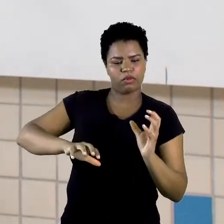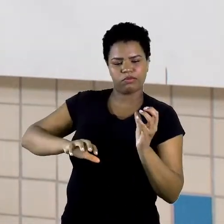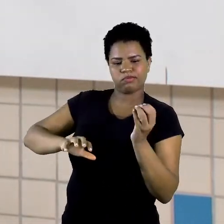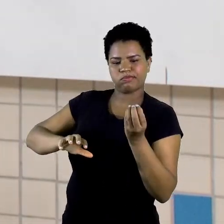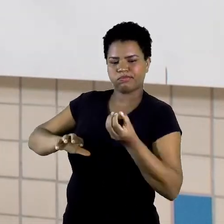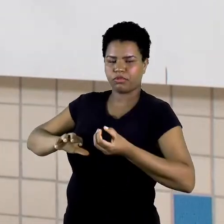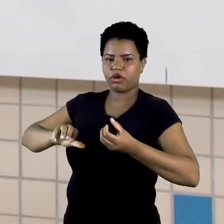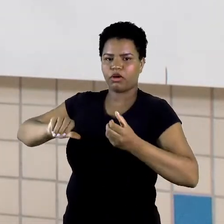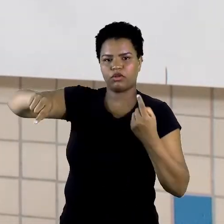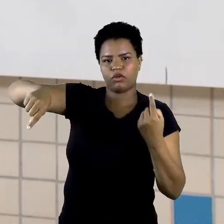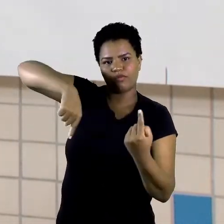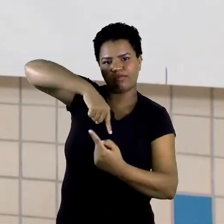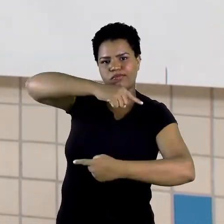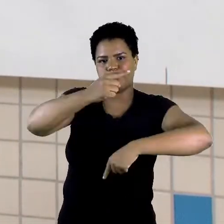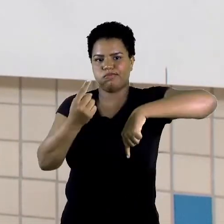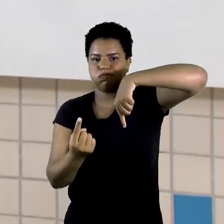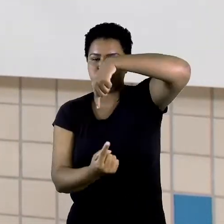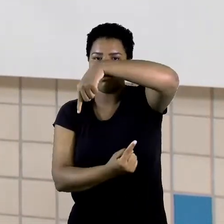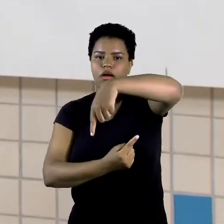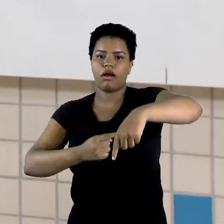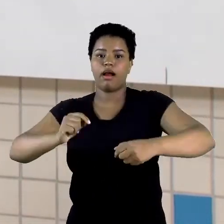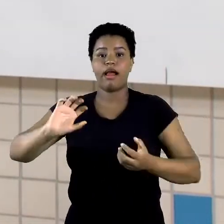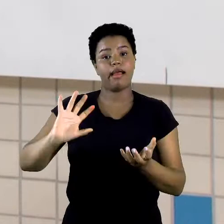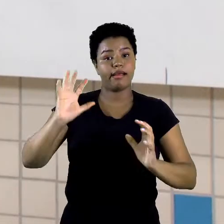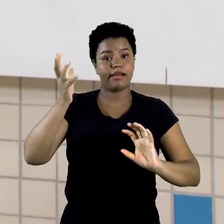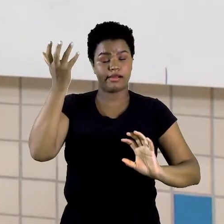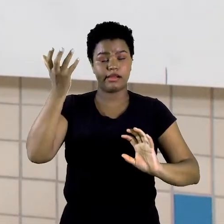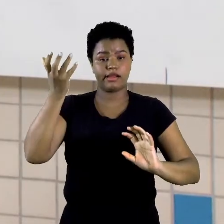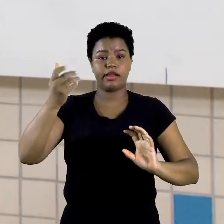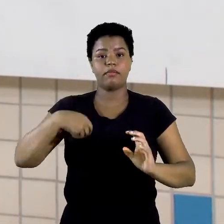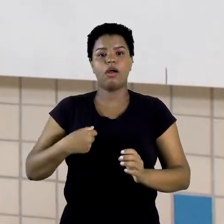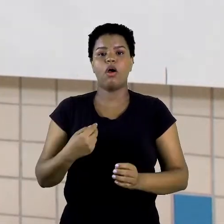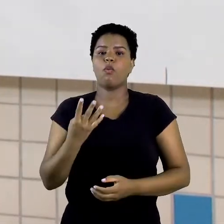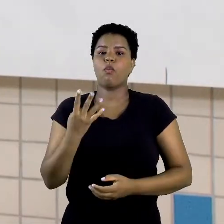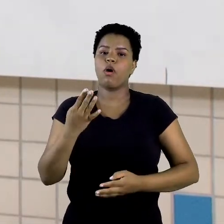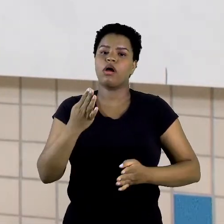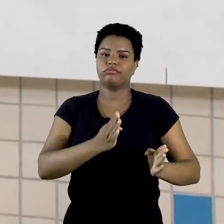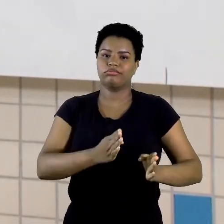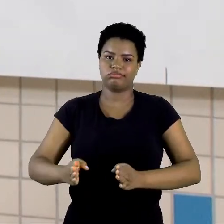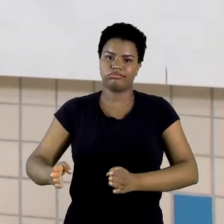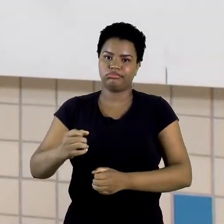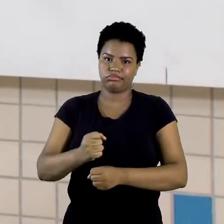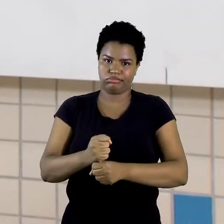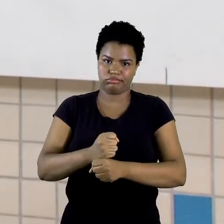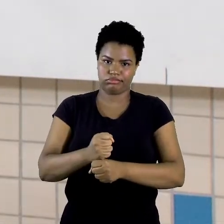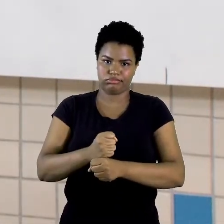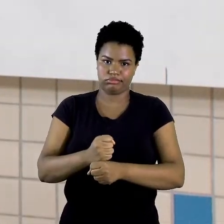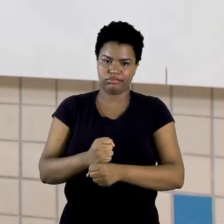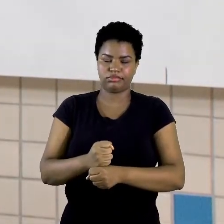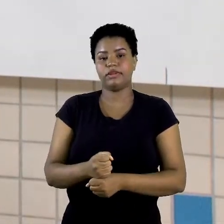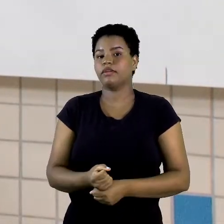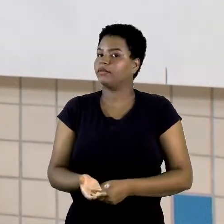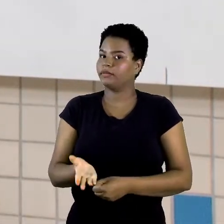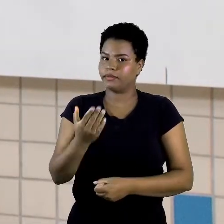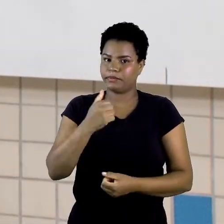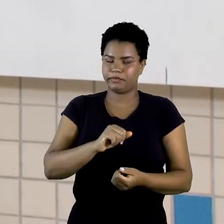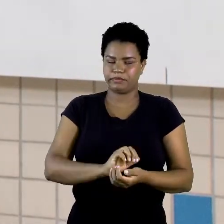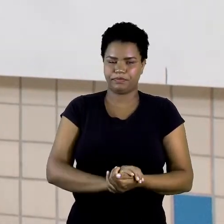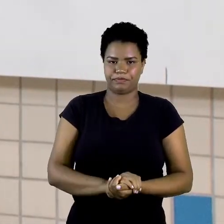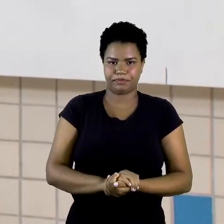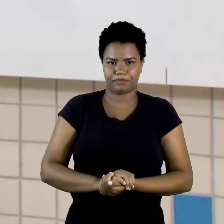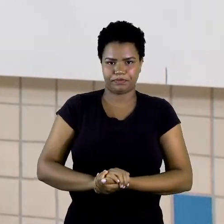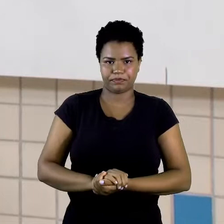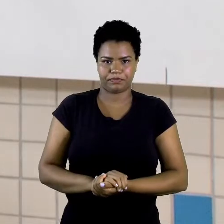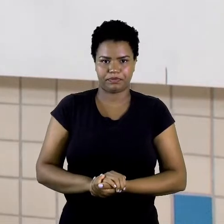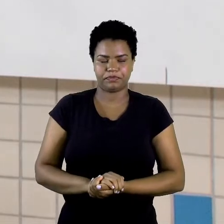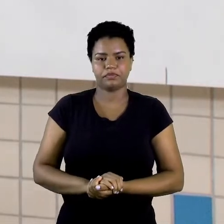clima, estações do ano e força gravitacional. Vamos lá dar início à nossa aula de hoje? Vem comigo. A